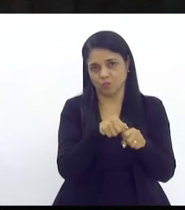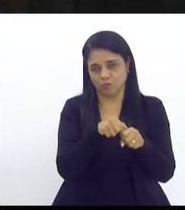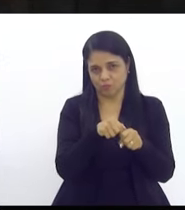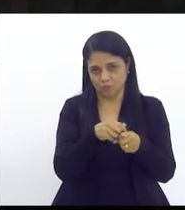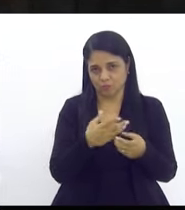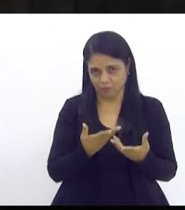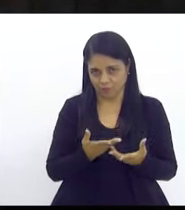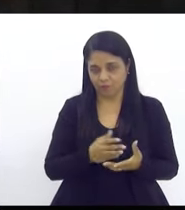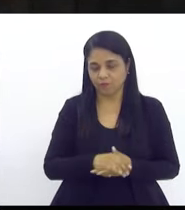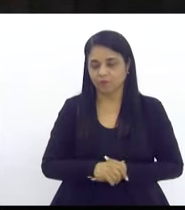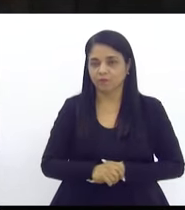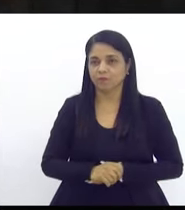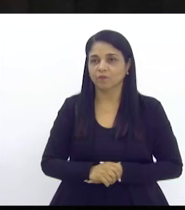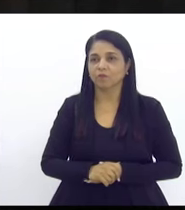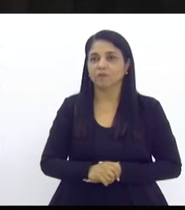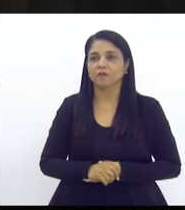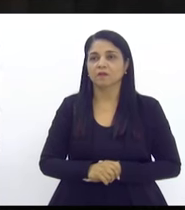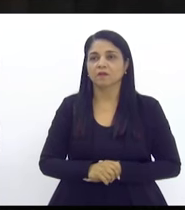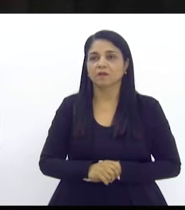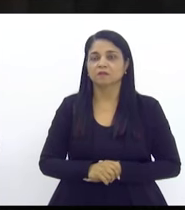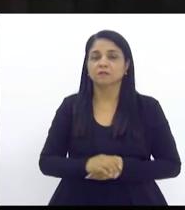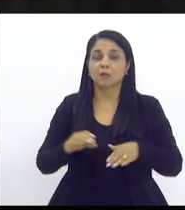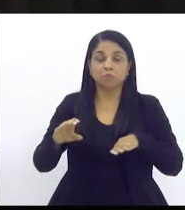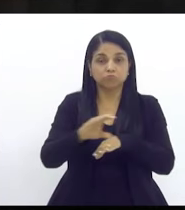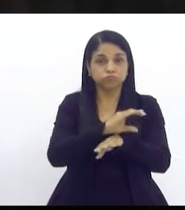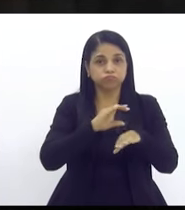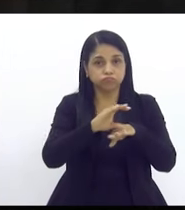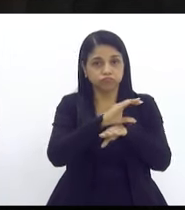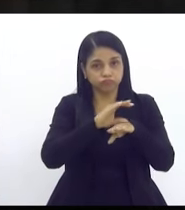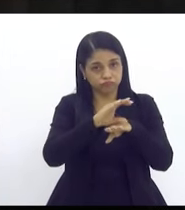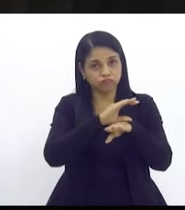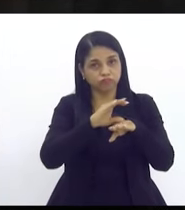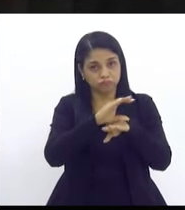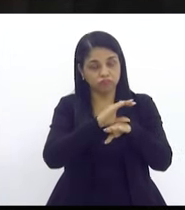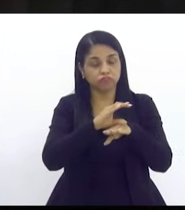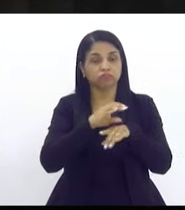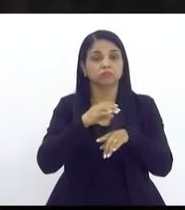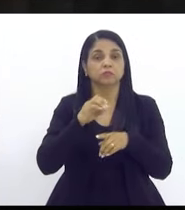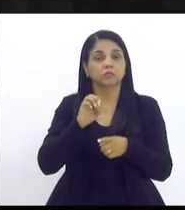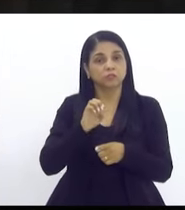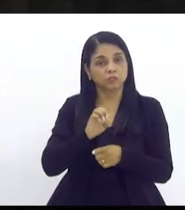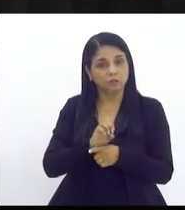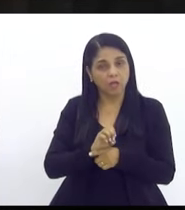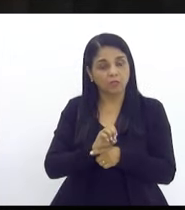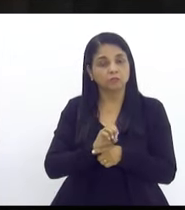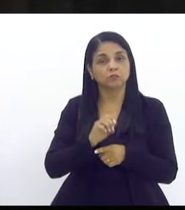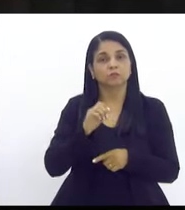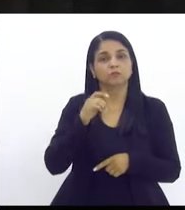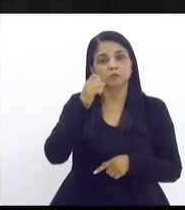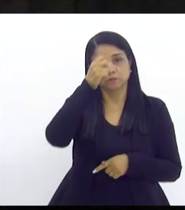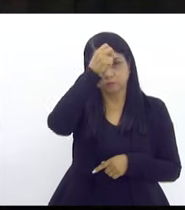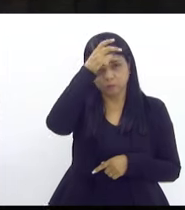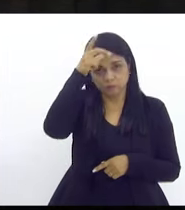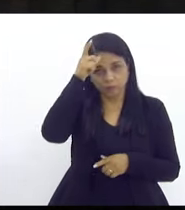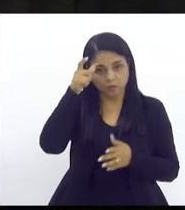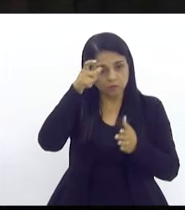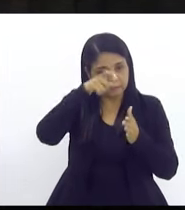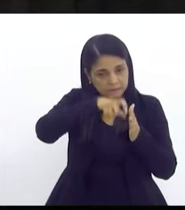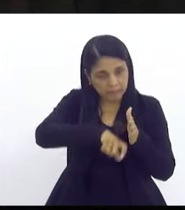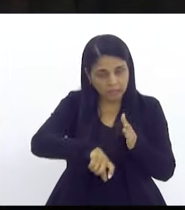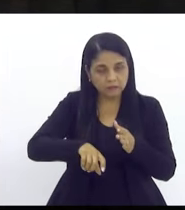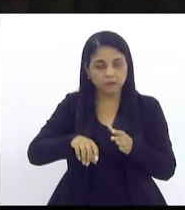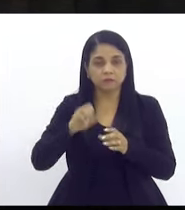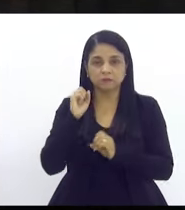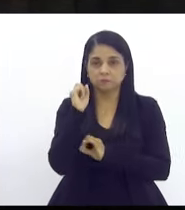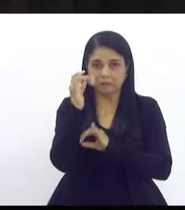taxa. Porque é totalmente constitucional estados e municípios criarem taxas ambientais. Até